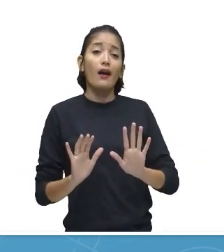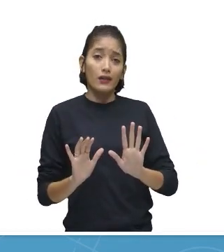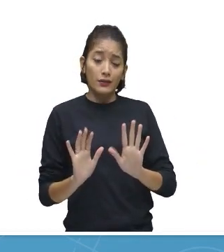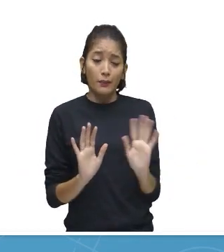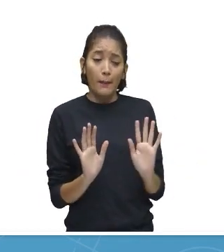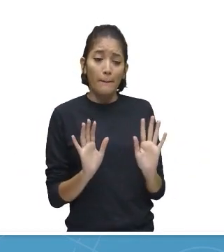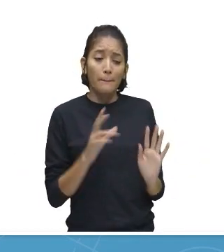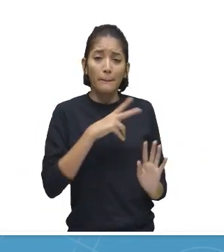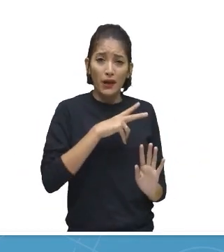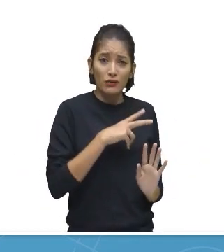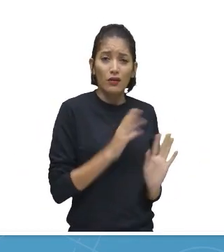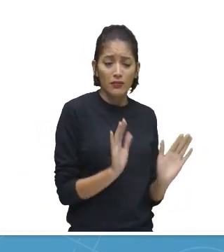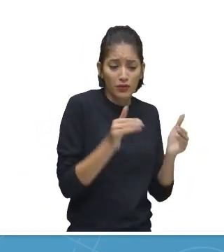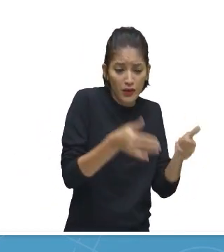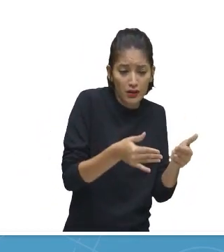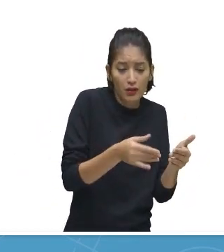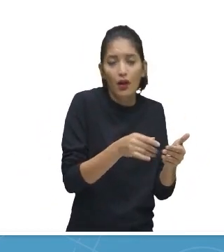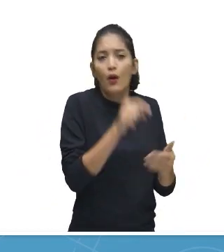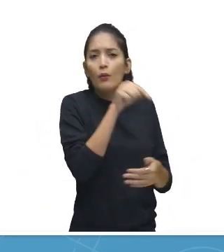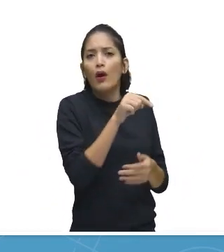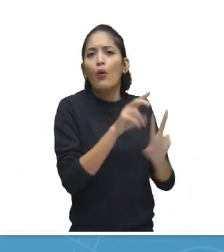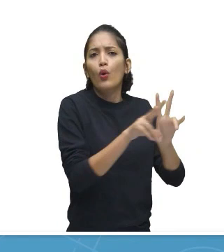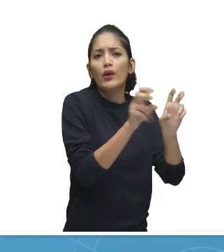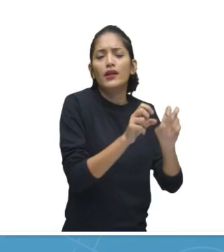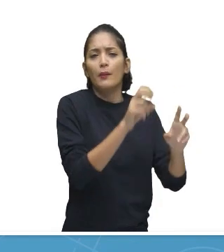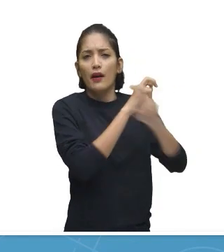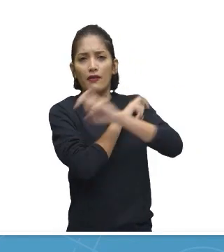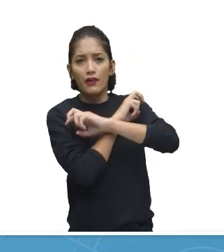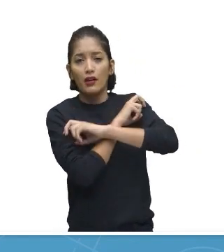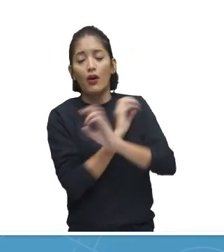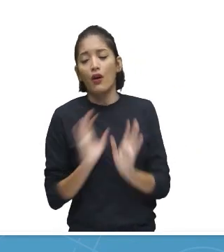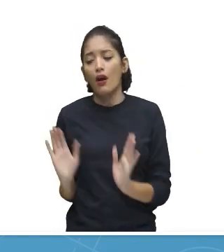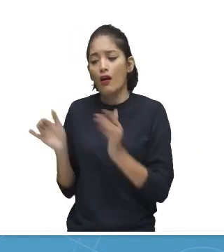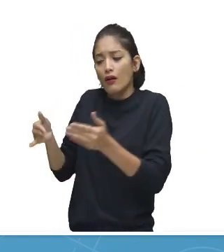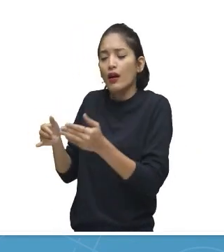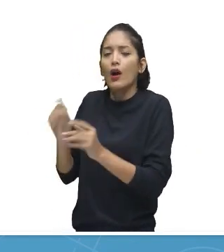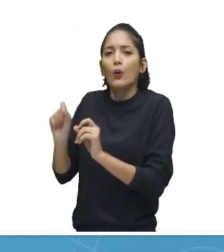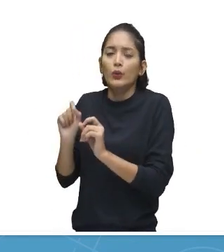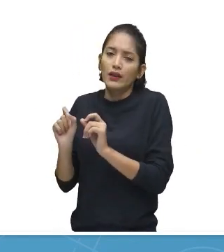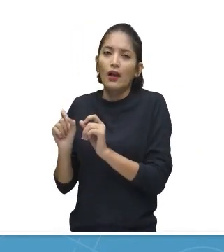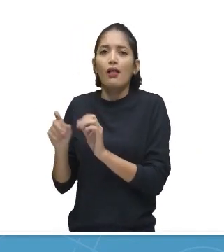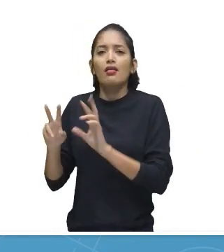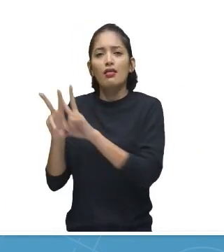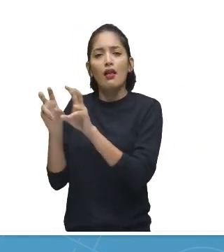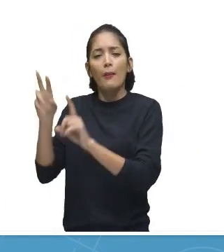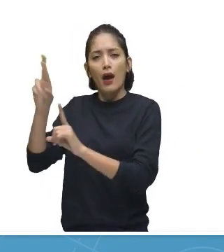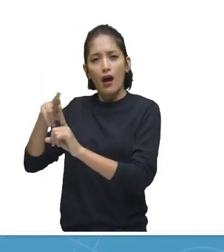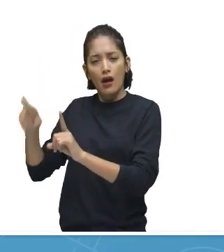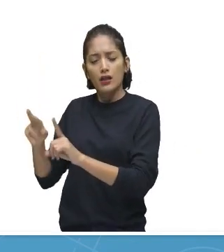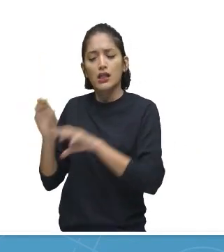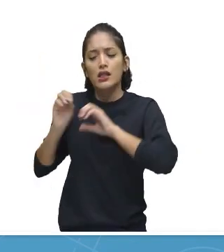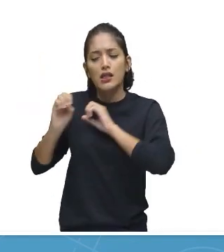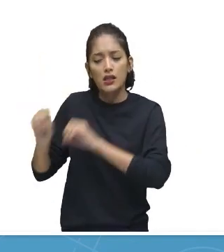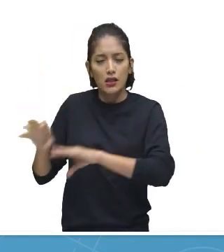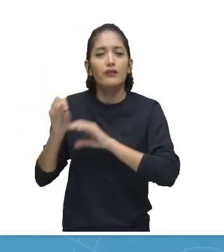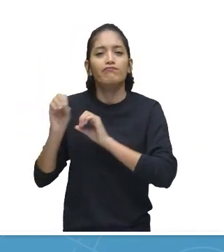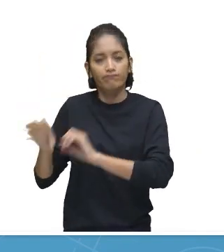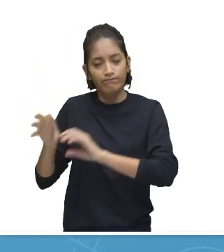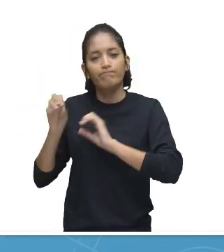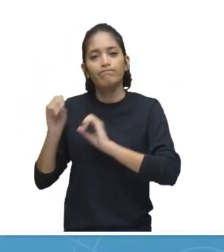propriedades diferentes, né? Uma fala do faraó, a outra já tem uma didática religiosa, ela quer ensinar,